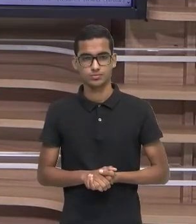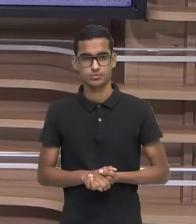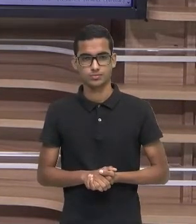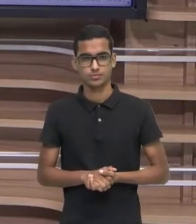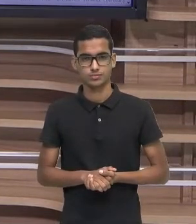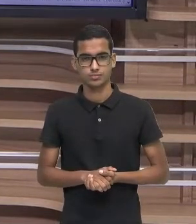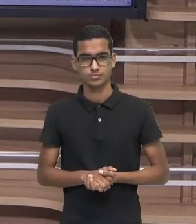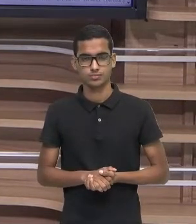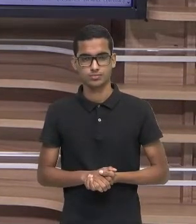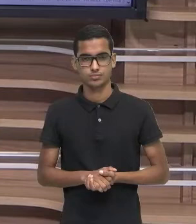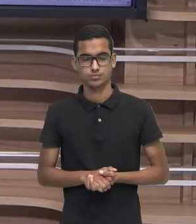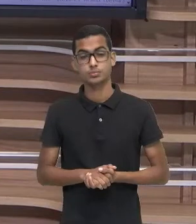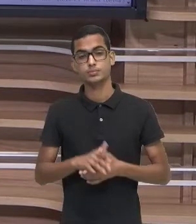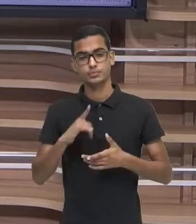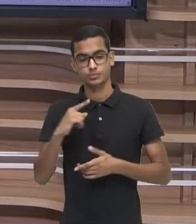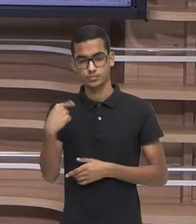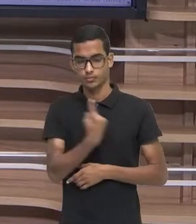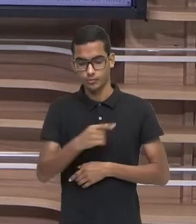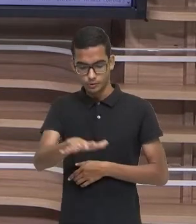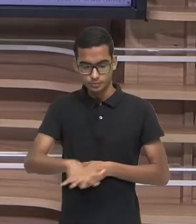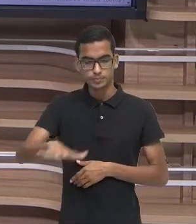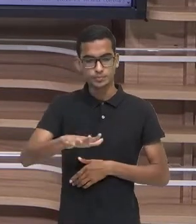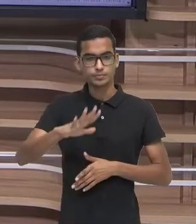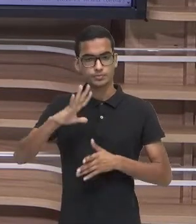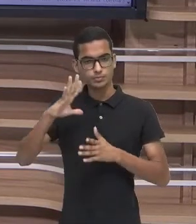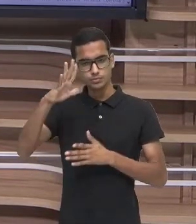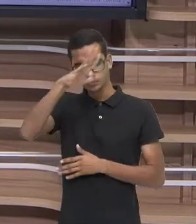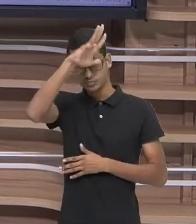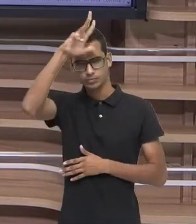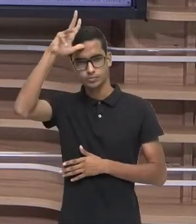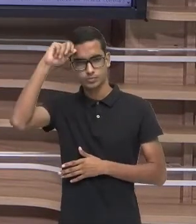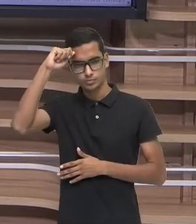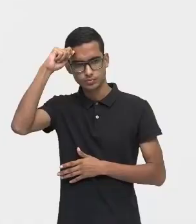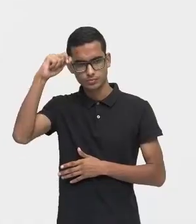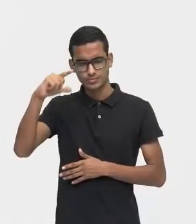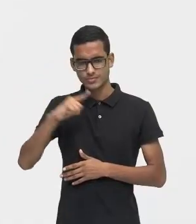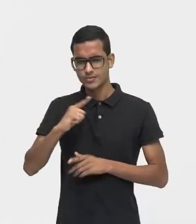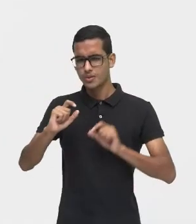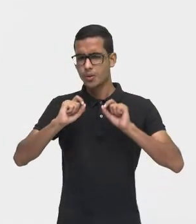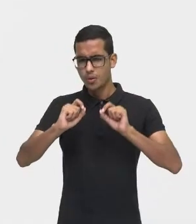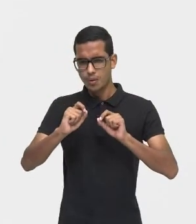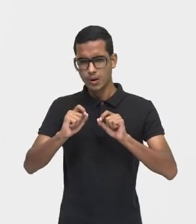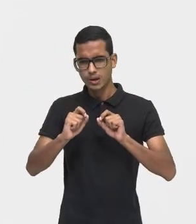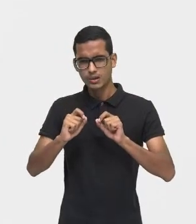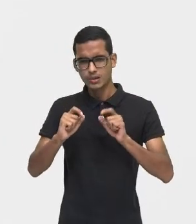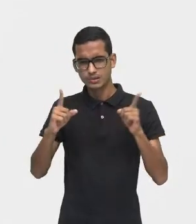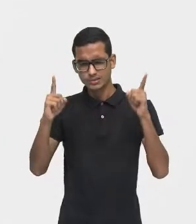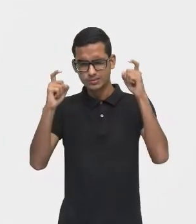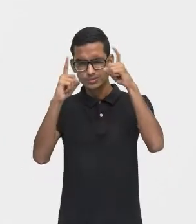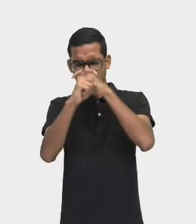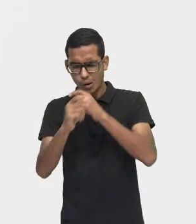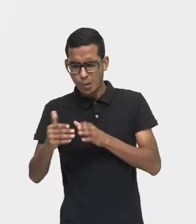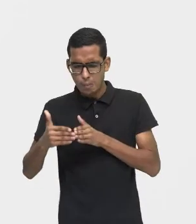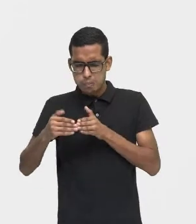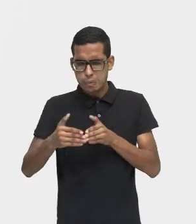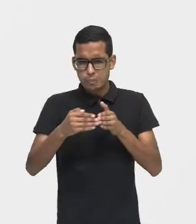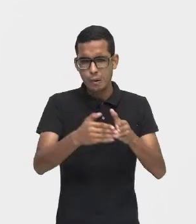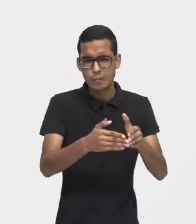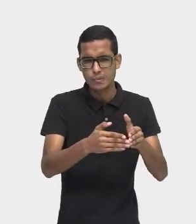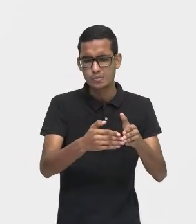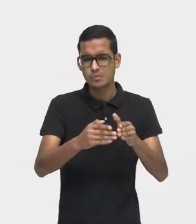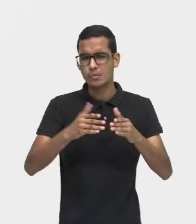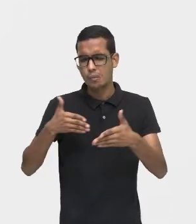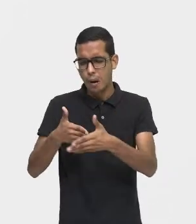região, a gente vai observar que vai existir algumas dificuldades de navegação, tá? E quais serão essas dificuldades? Nós